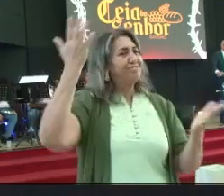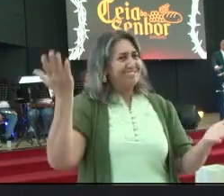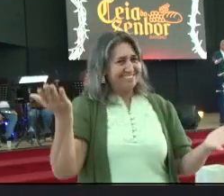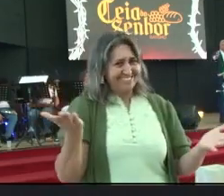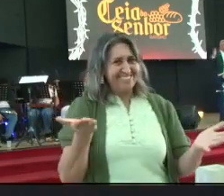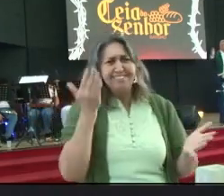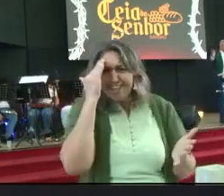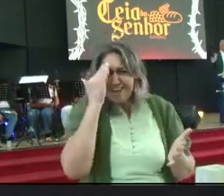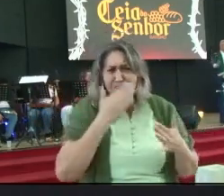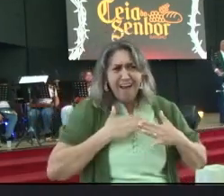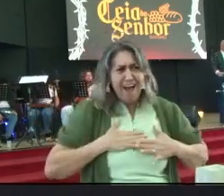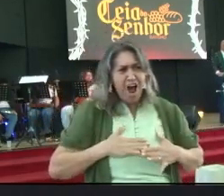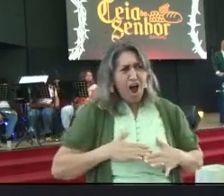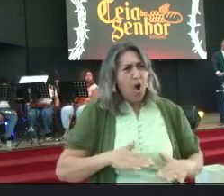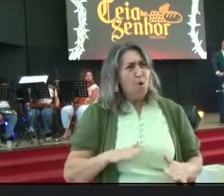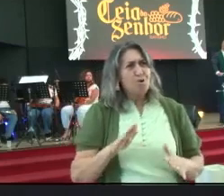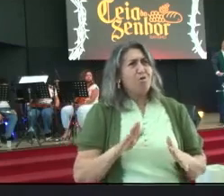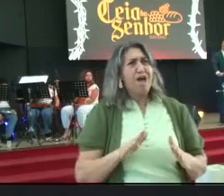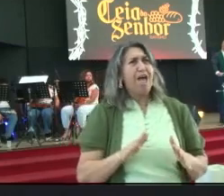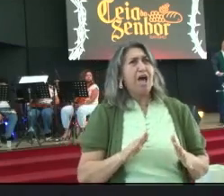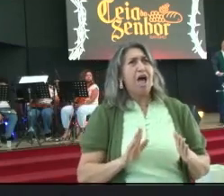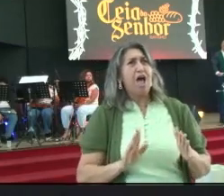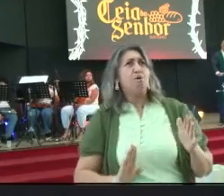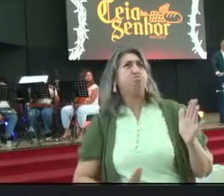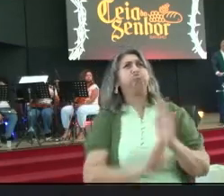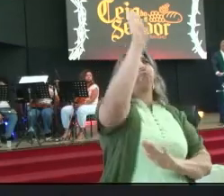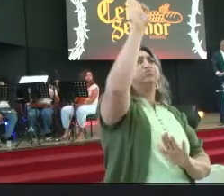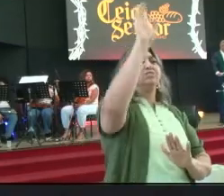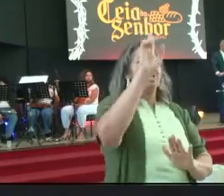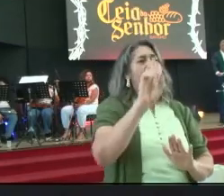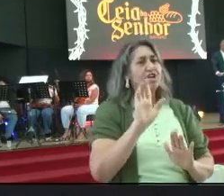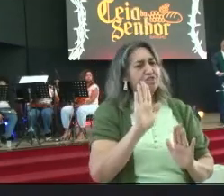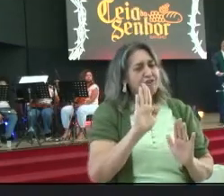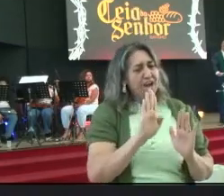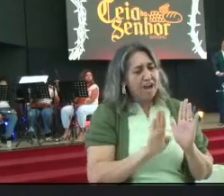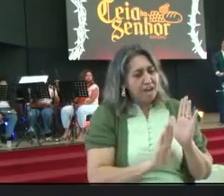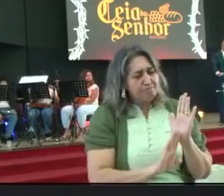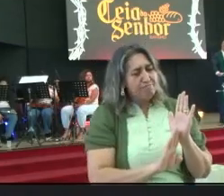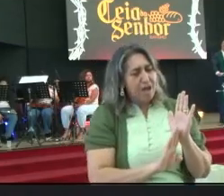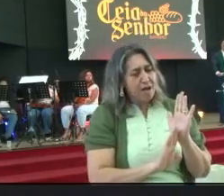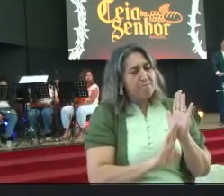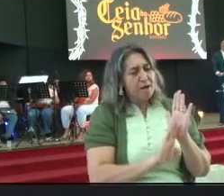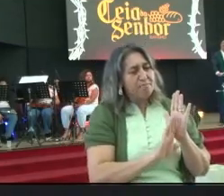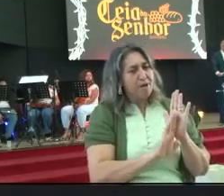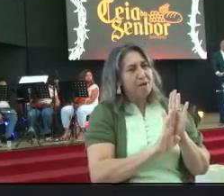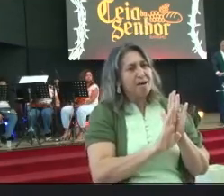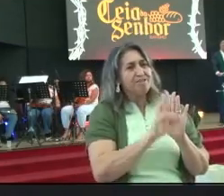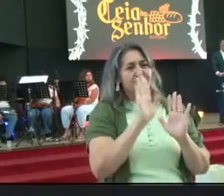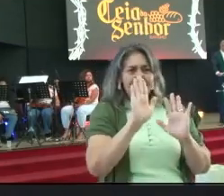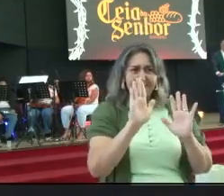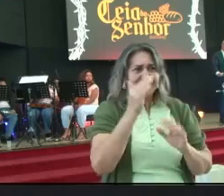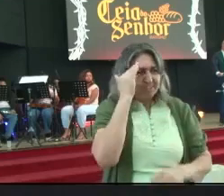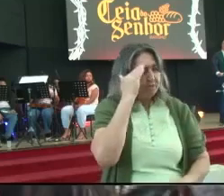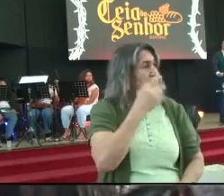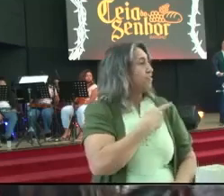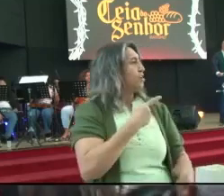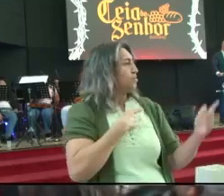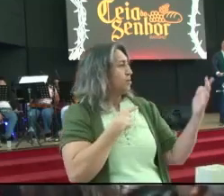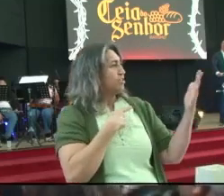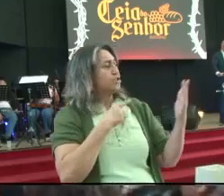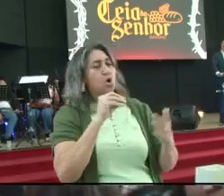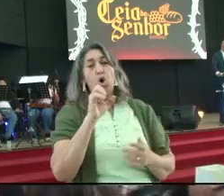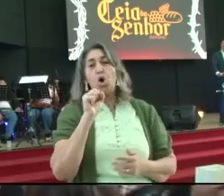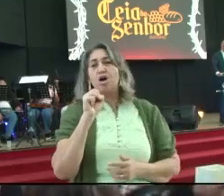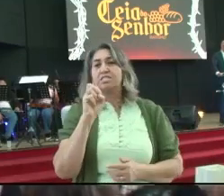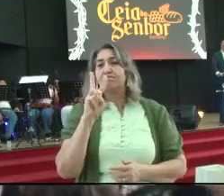Hoje eu estou querendo elogiar a gente. Fique de pé aí, pastor Oswaldo. Está vendo o pastor Oswaldo? Estão